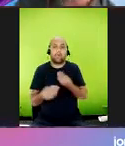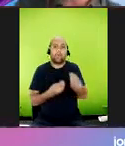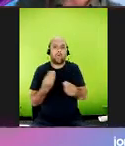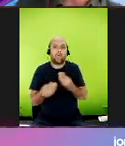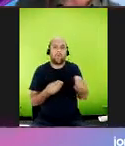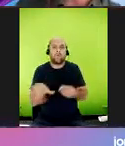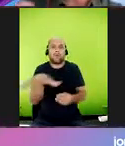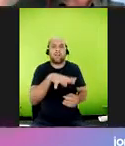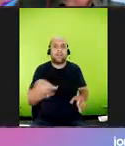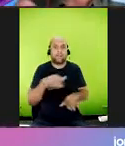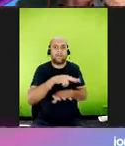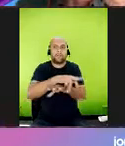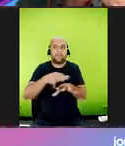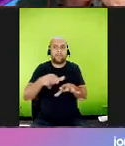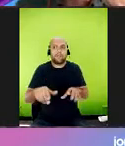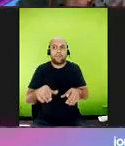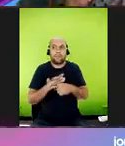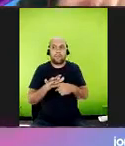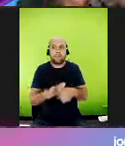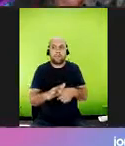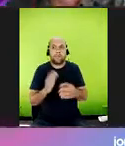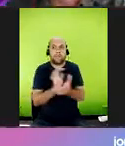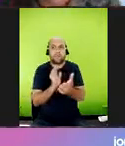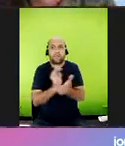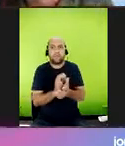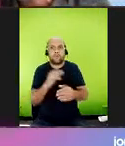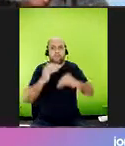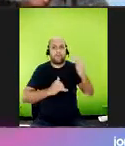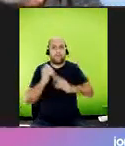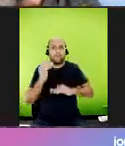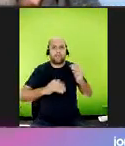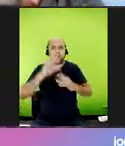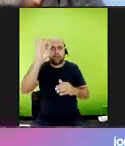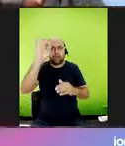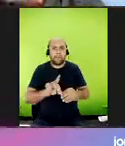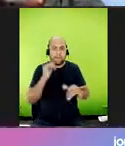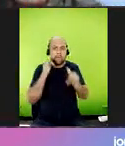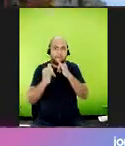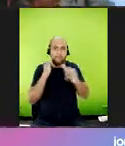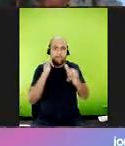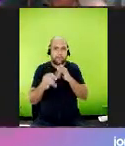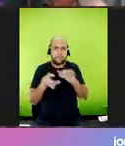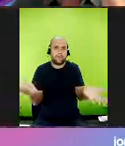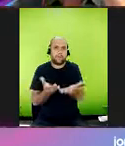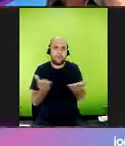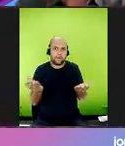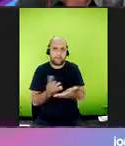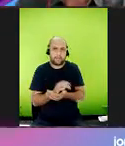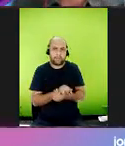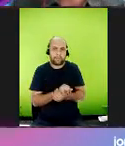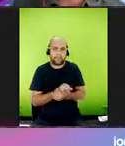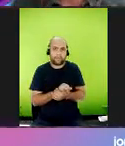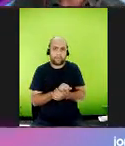diversidades e muito alimentada por esses grupos diversidade de profissionais com deficiência essa informação agora esqueci de dizer então a gente tem